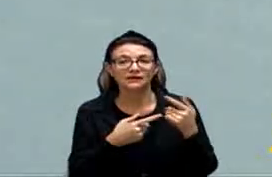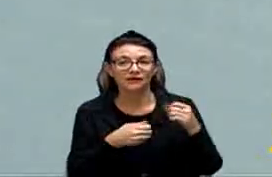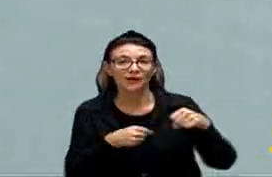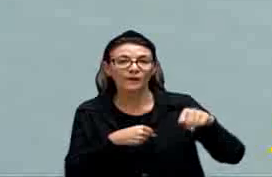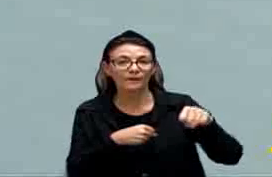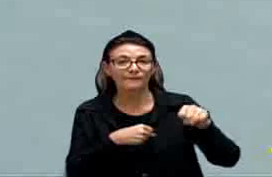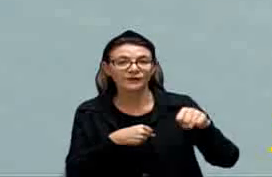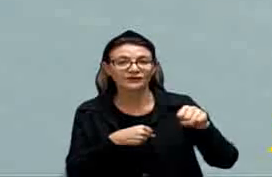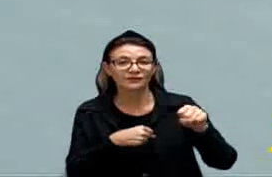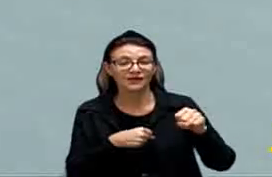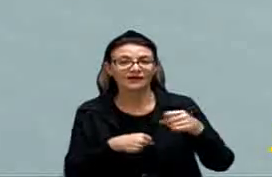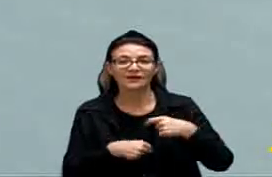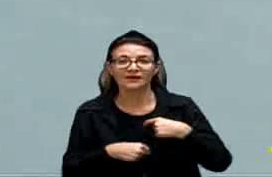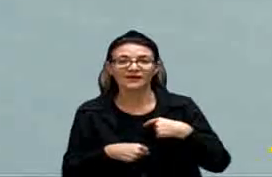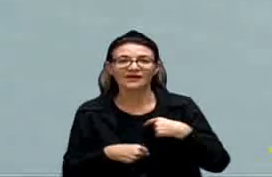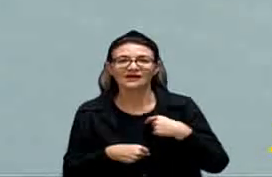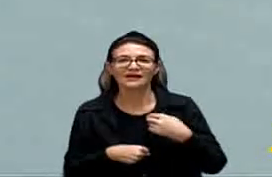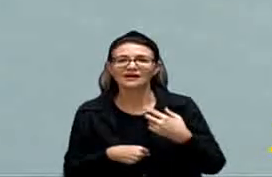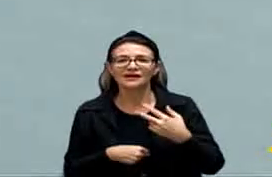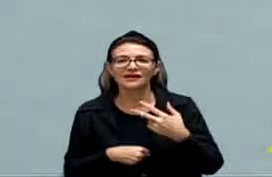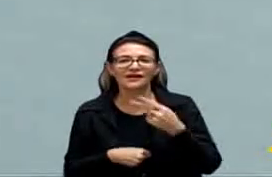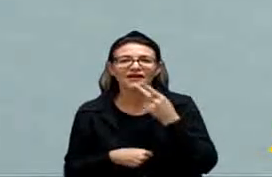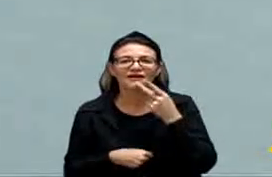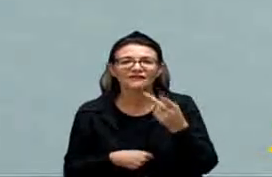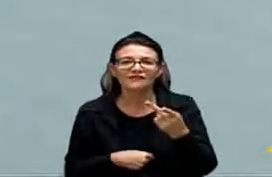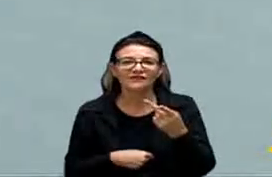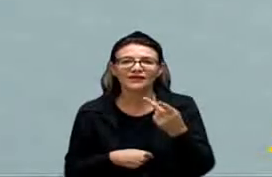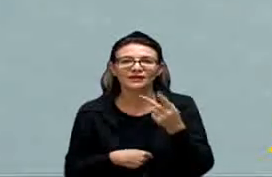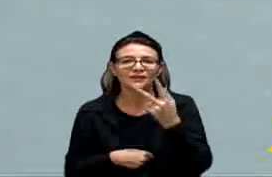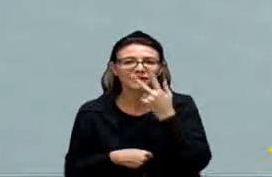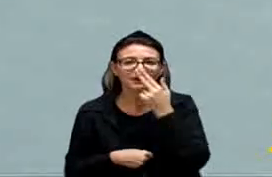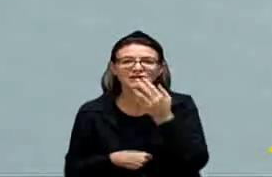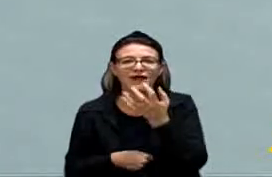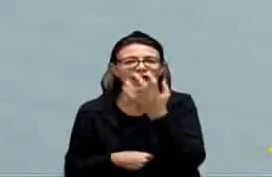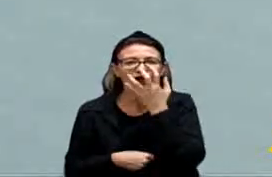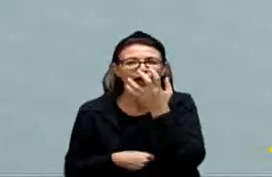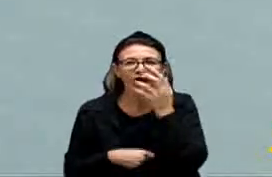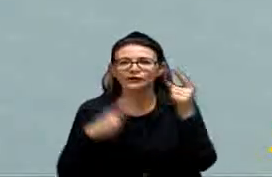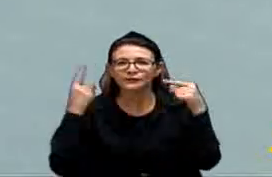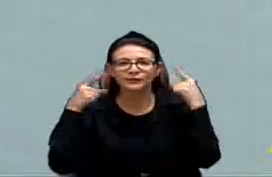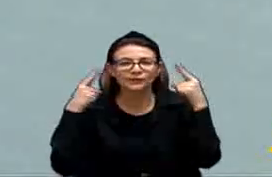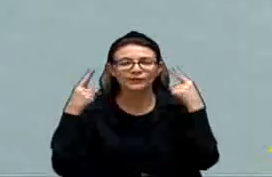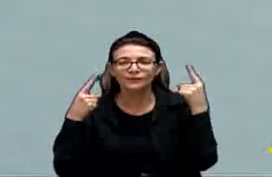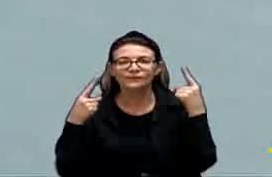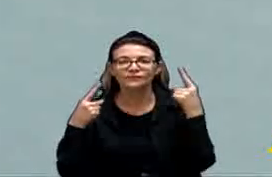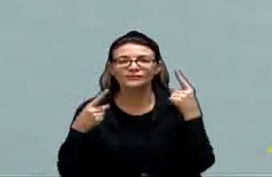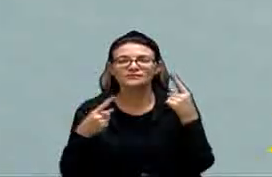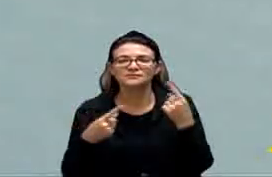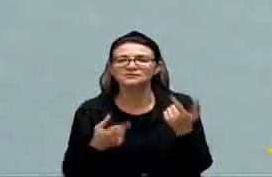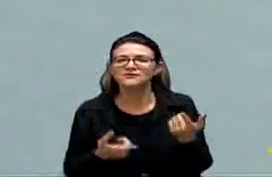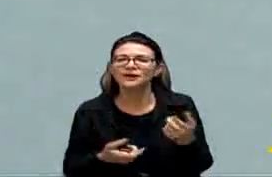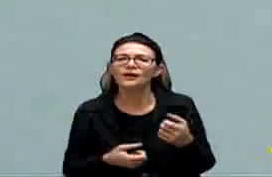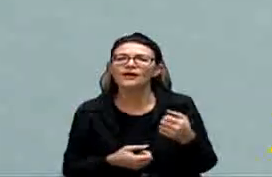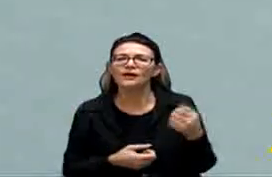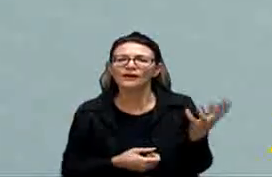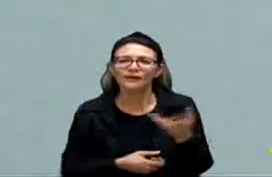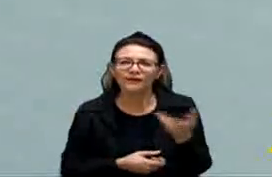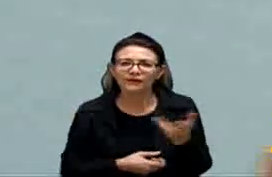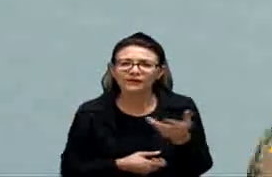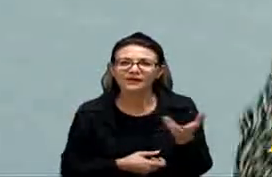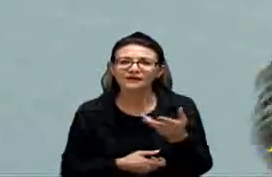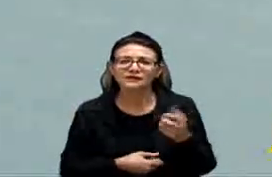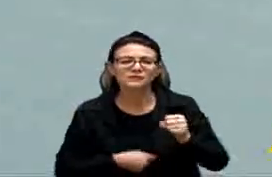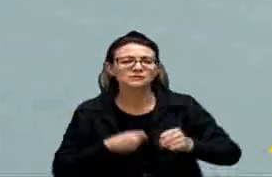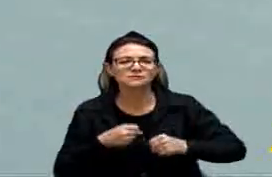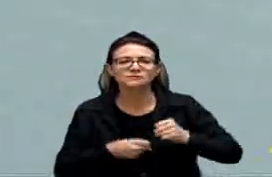a gente era cachorro louco mesmo ele falava deputada a gente era cachorro louco mesmo corria corria corria para